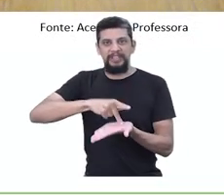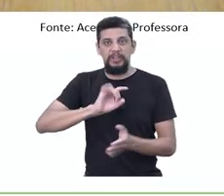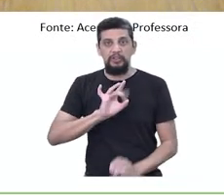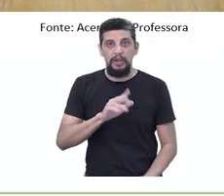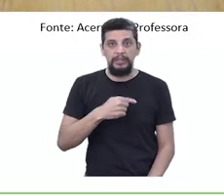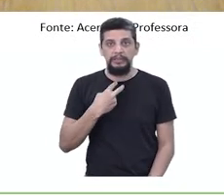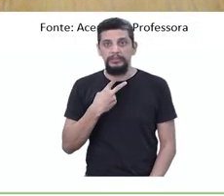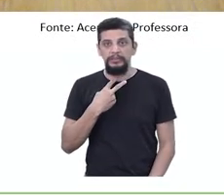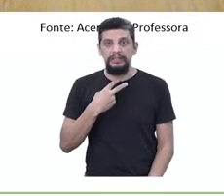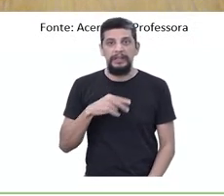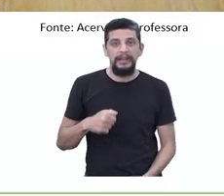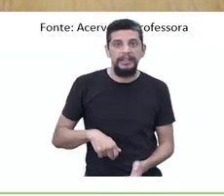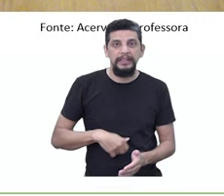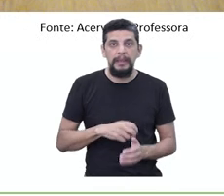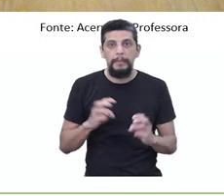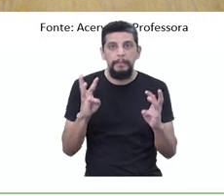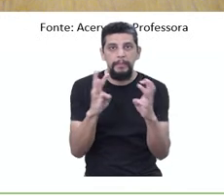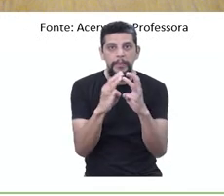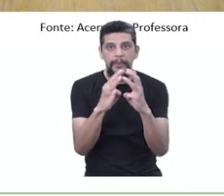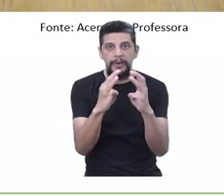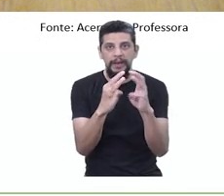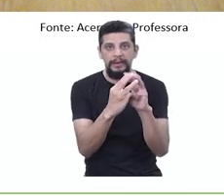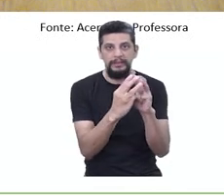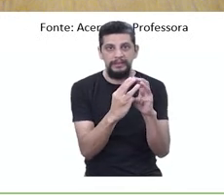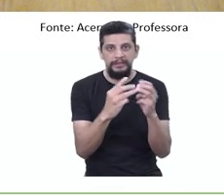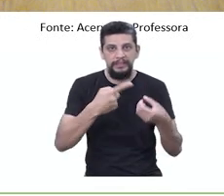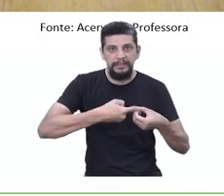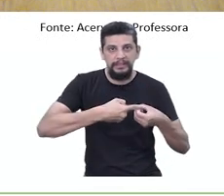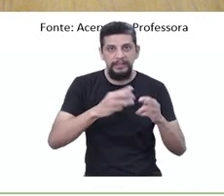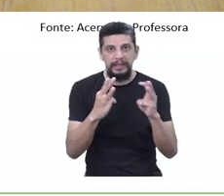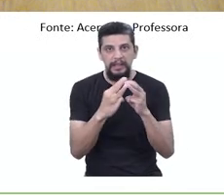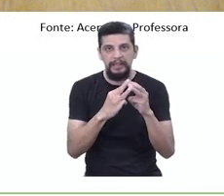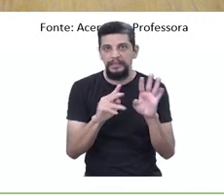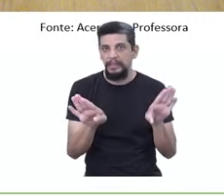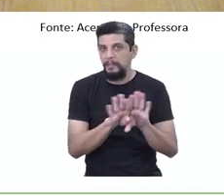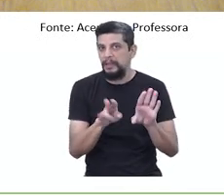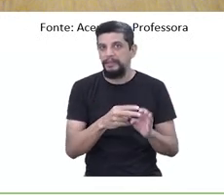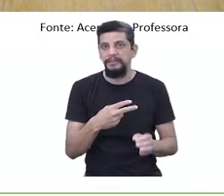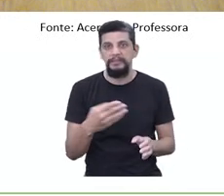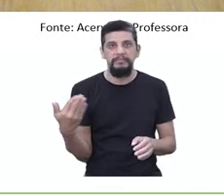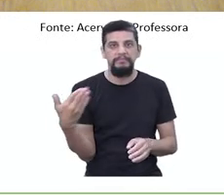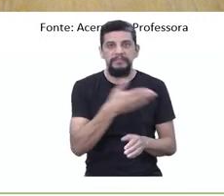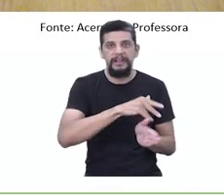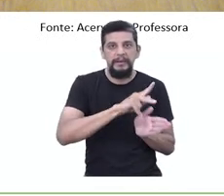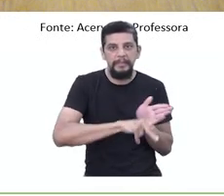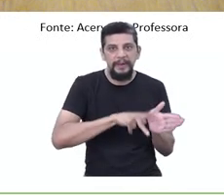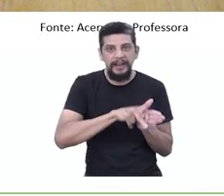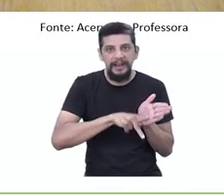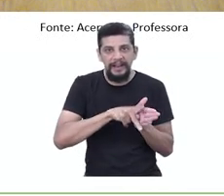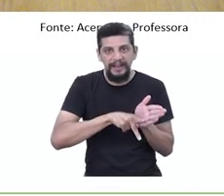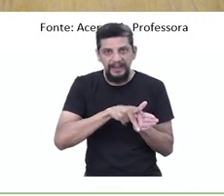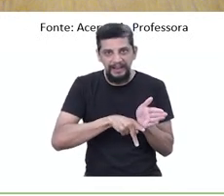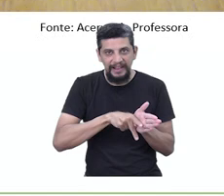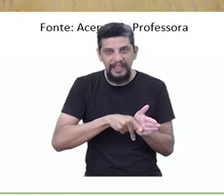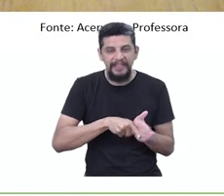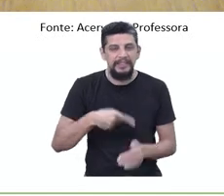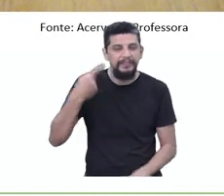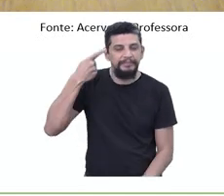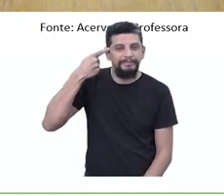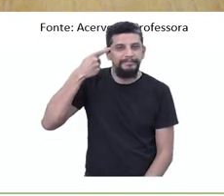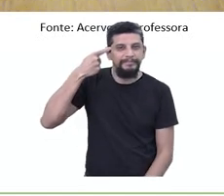verdade! Só que nós não vamos para Morretes, não vamos para Paranaguá. Nós vamos viajar é